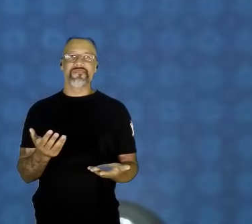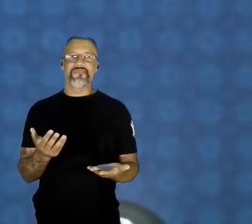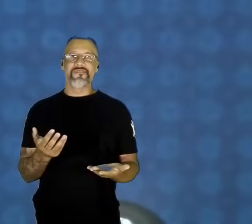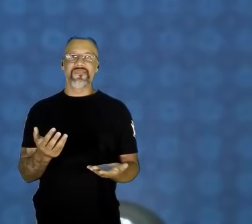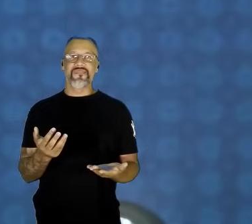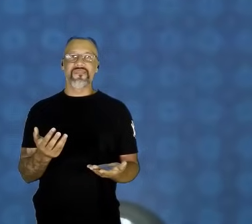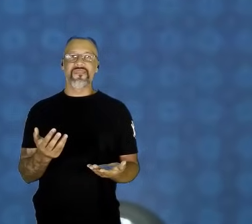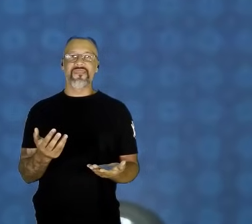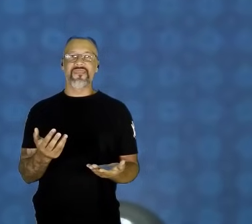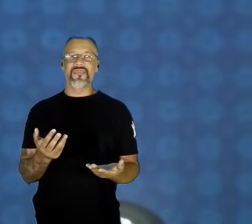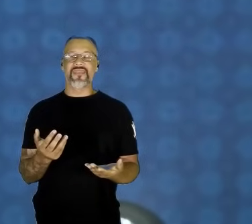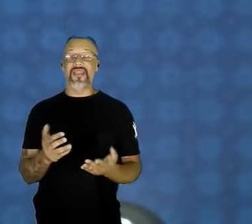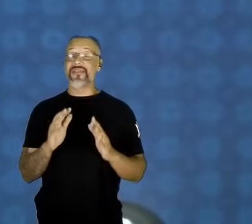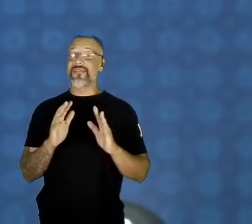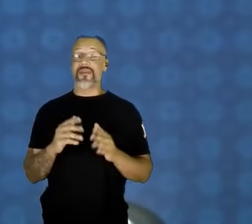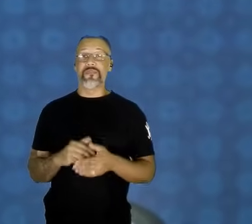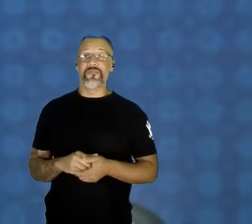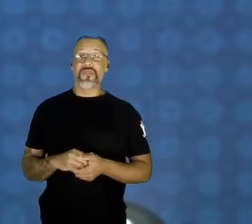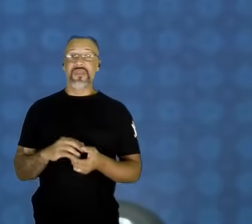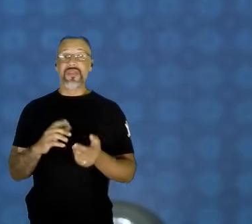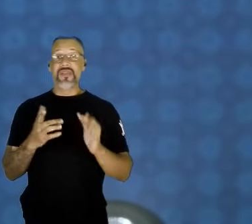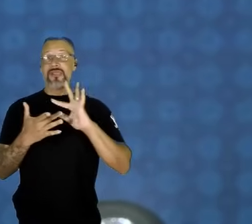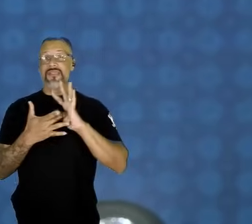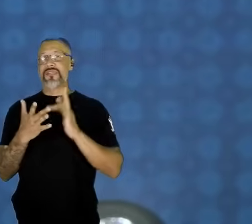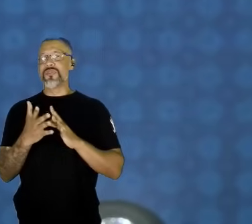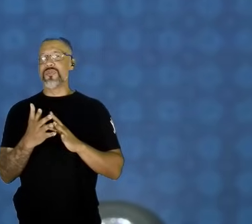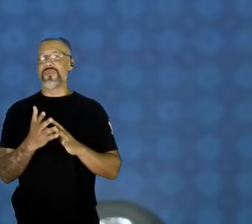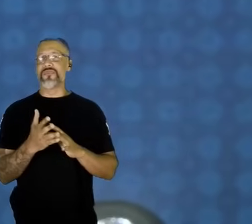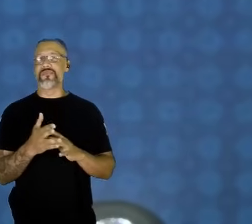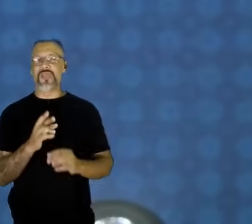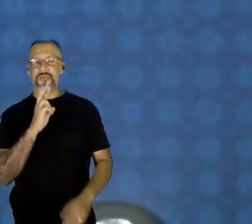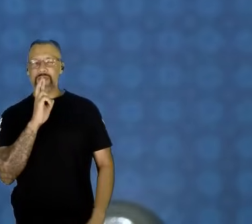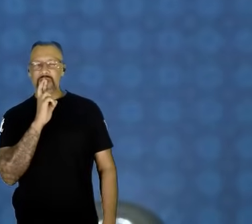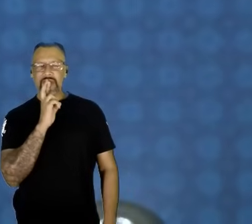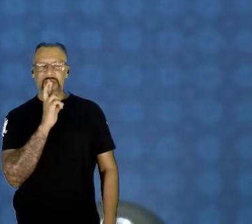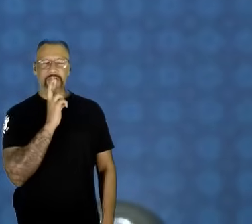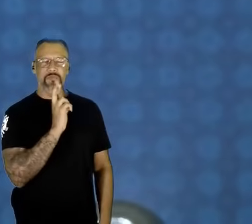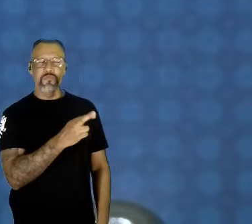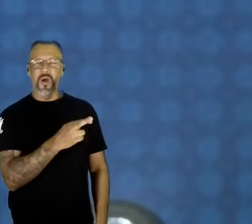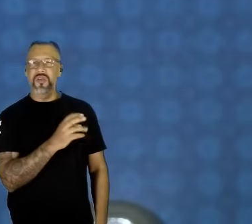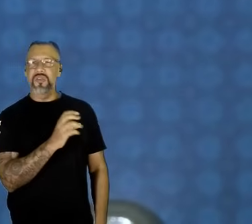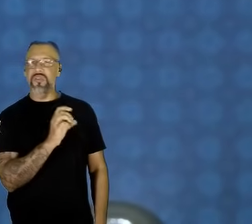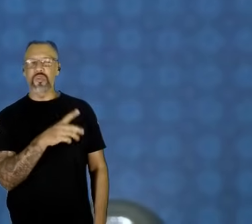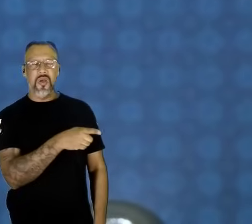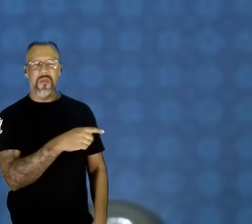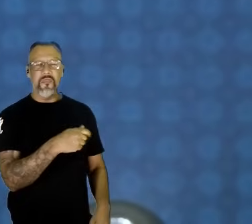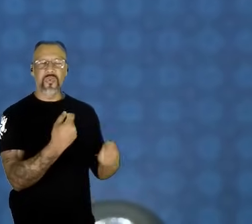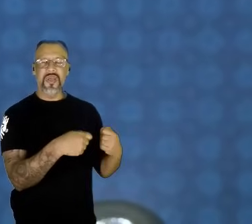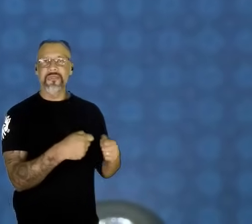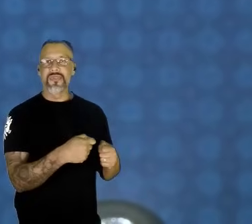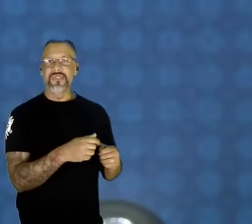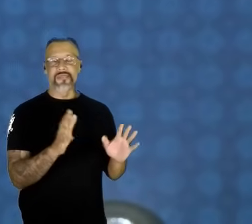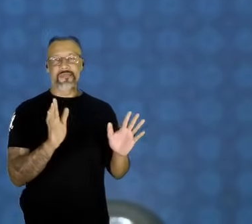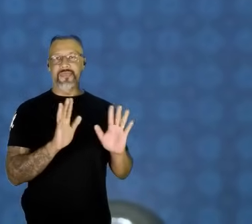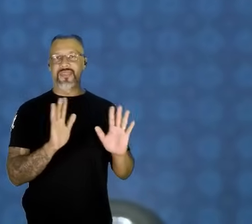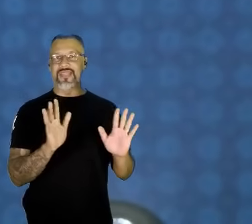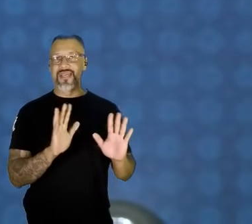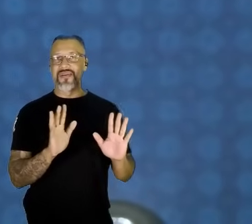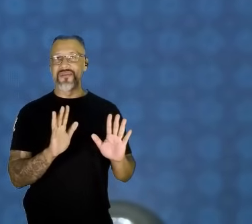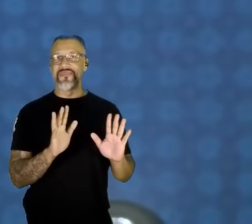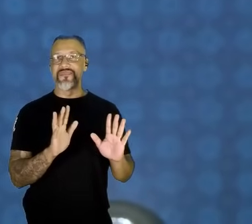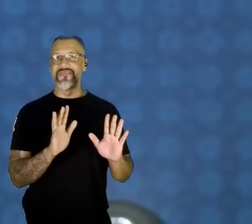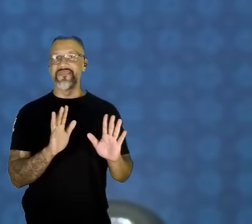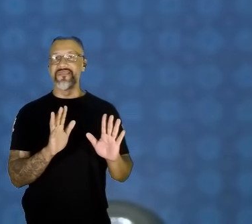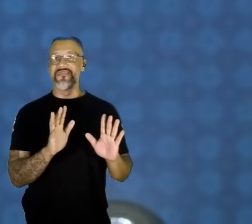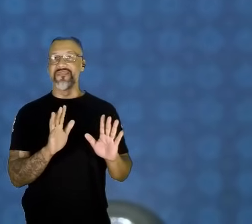a resposta que ela precisava. Jesus queria dar uma nova envergadura. E isso que nós chamamos de cruel, Jesus chama